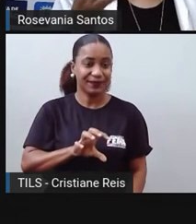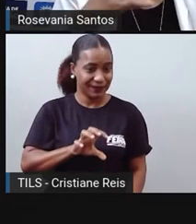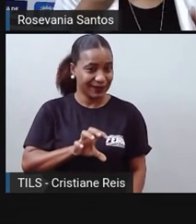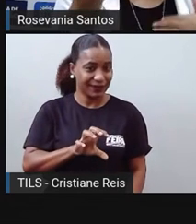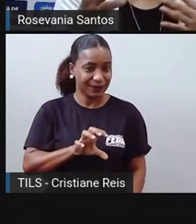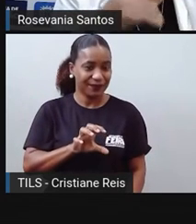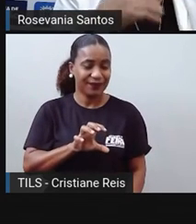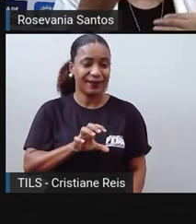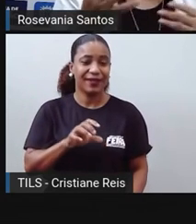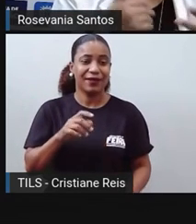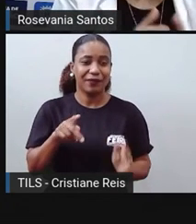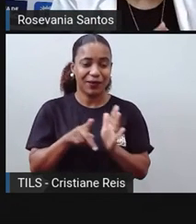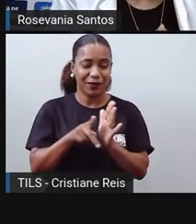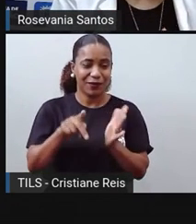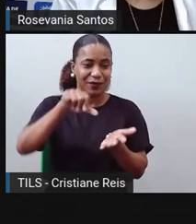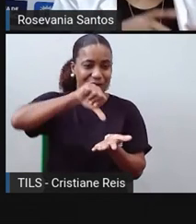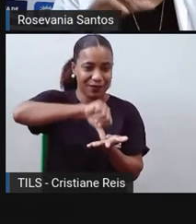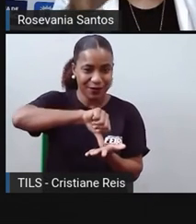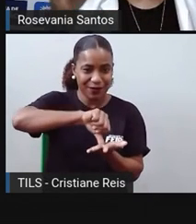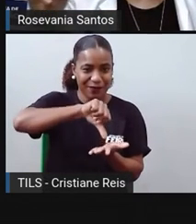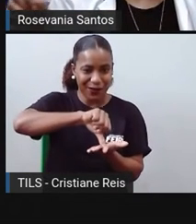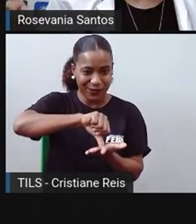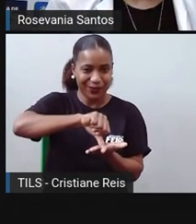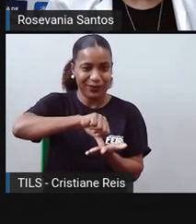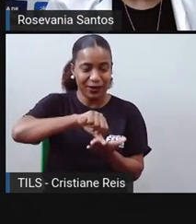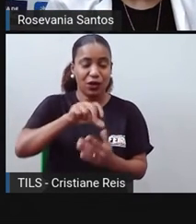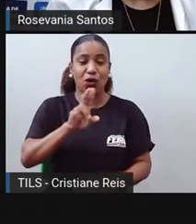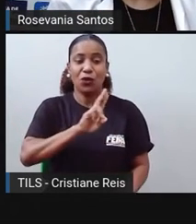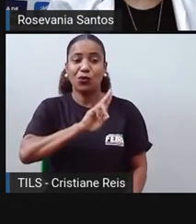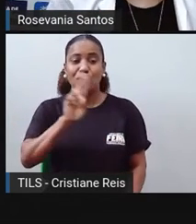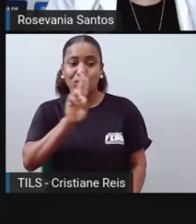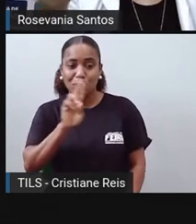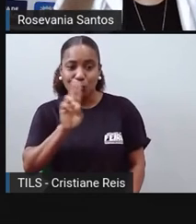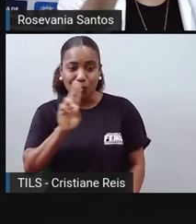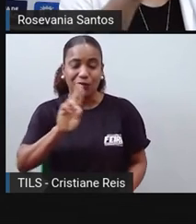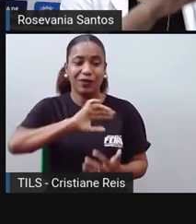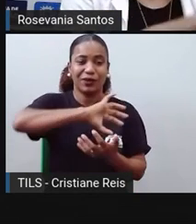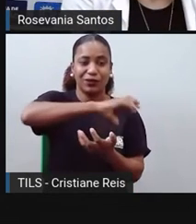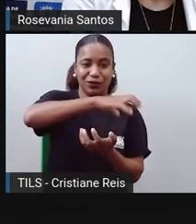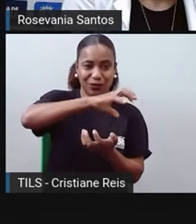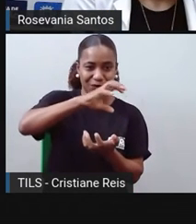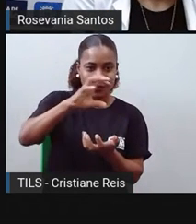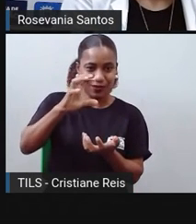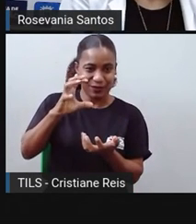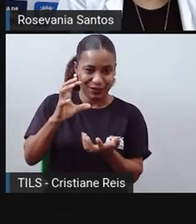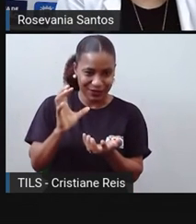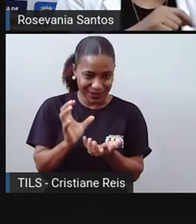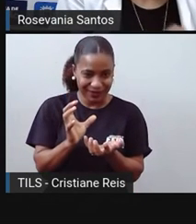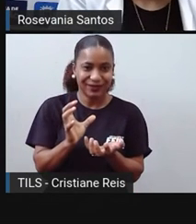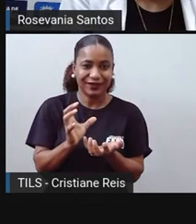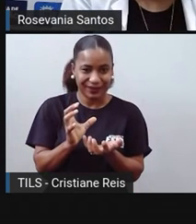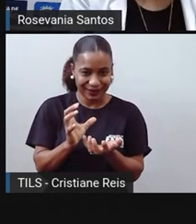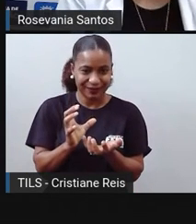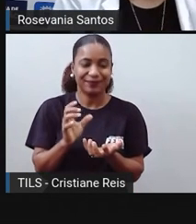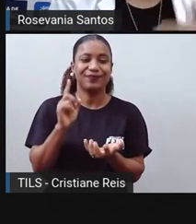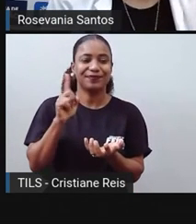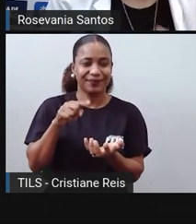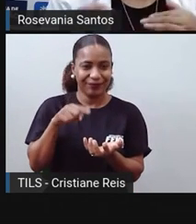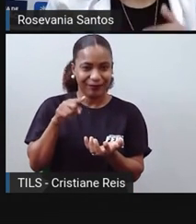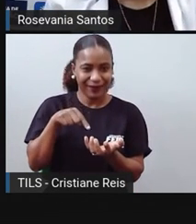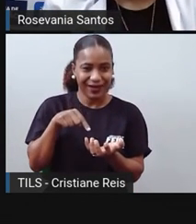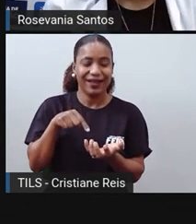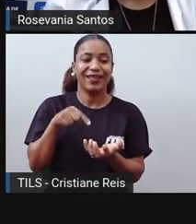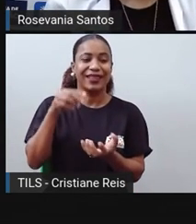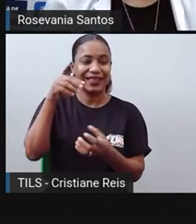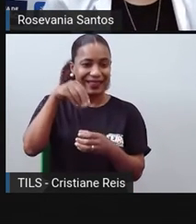E é que é, embora dizer assim, o oposto. E o nome do continente que está lá dentro da região Antártica, a gente chama